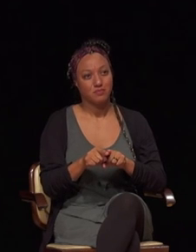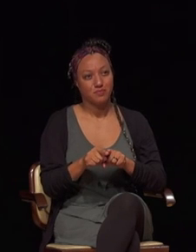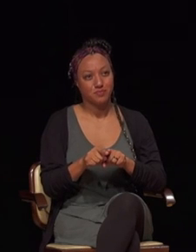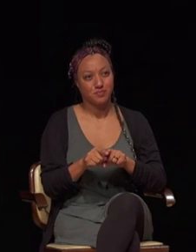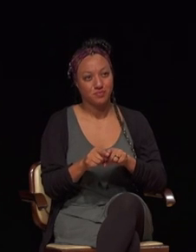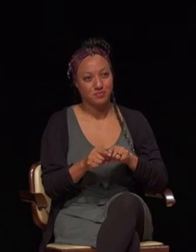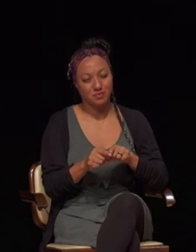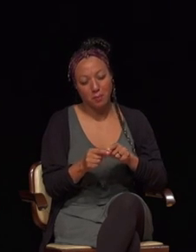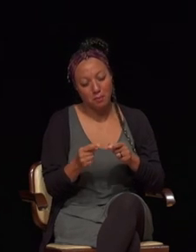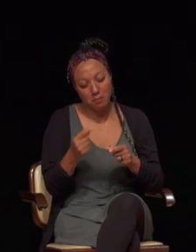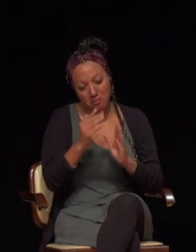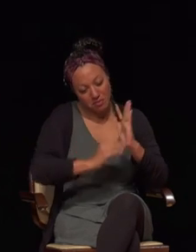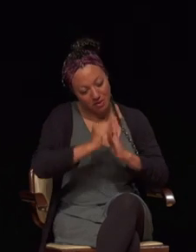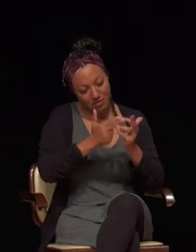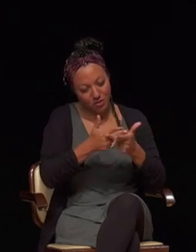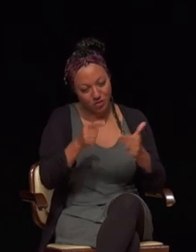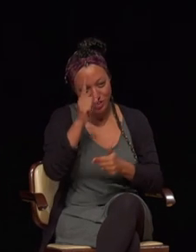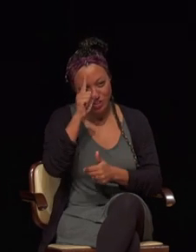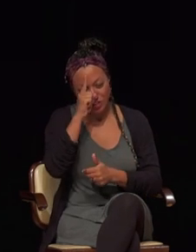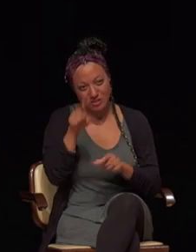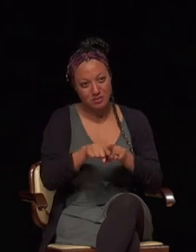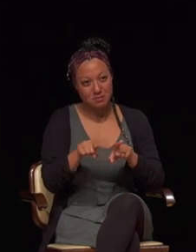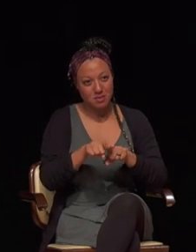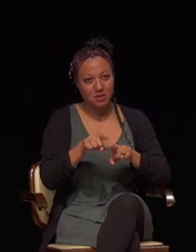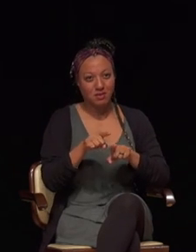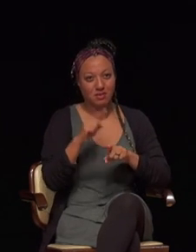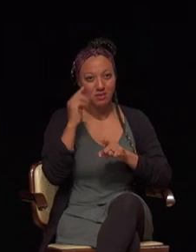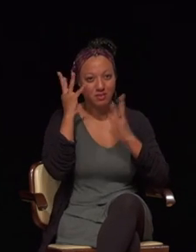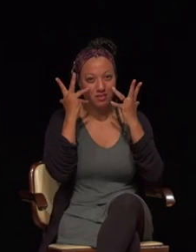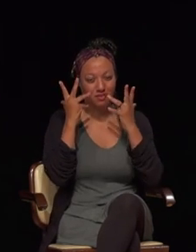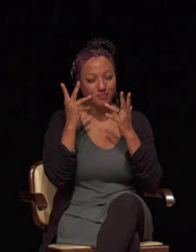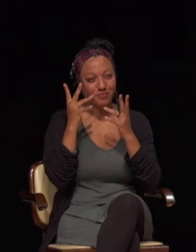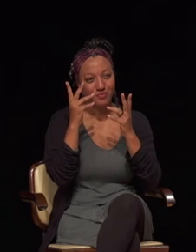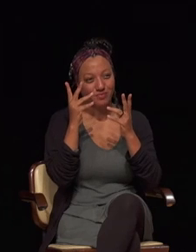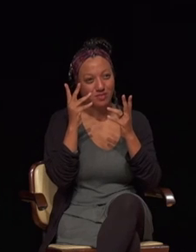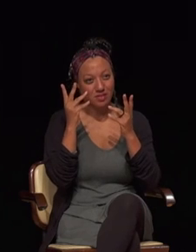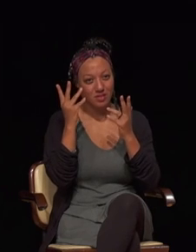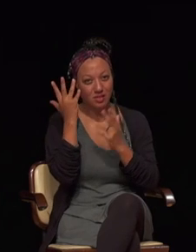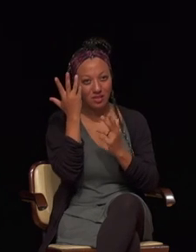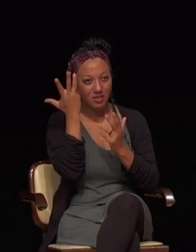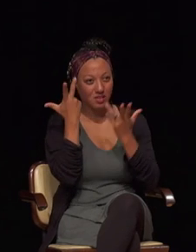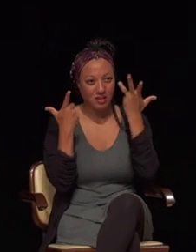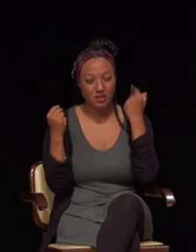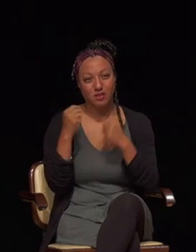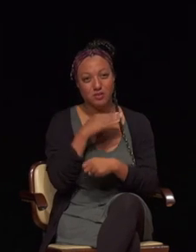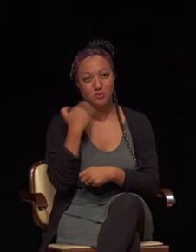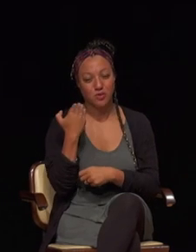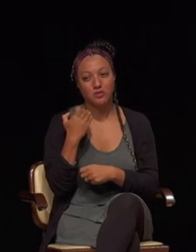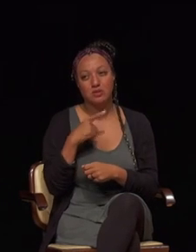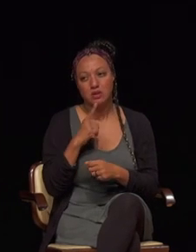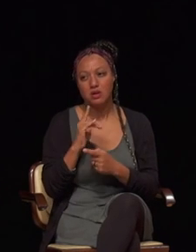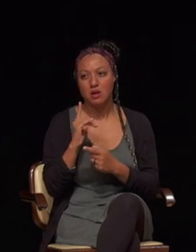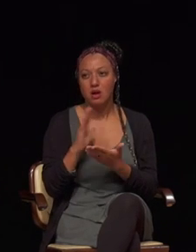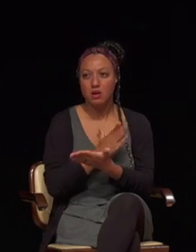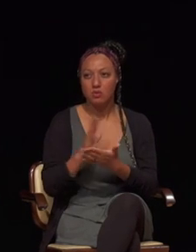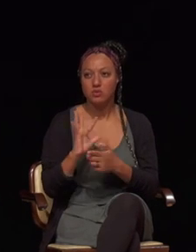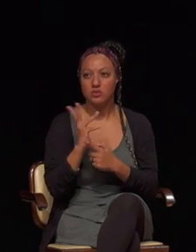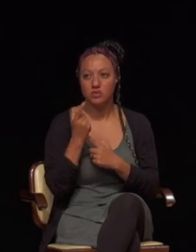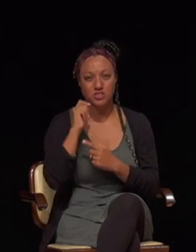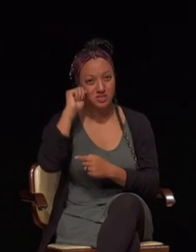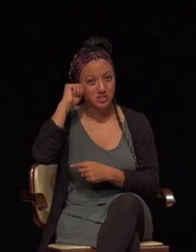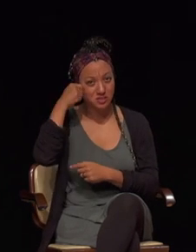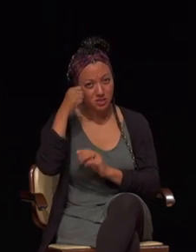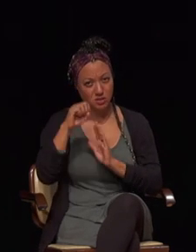era de cotidiano na natureza morta então enfim eu iria mostrar alguns artistas negros do início do século XX que não foram